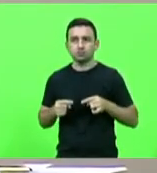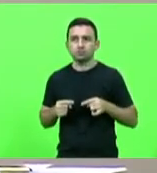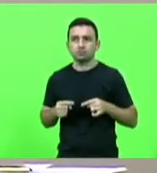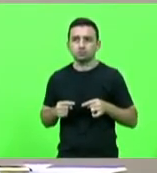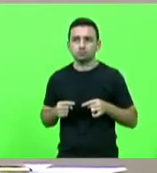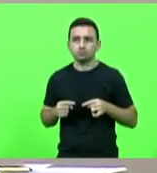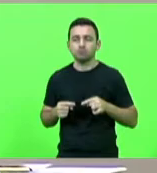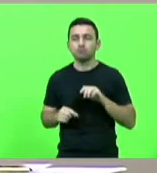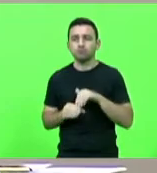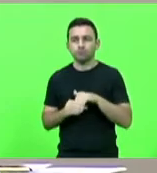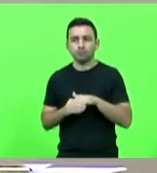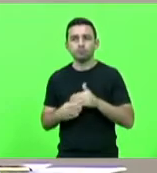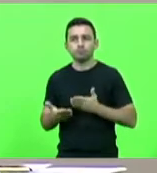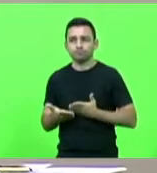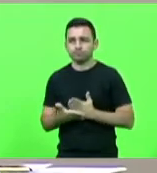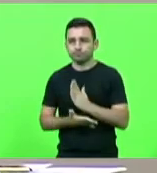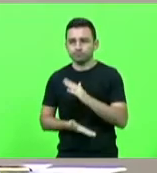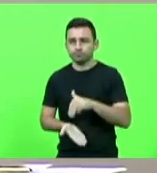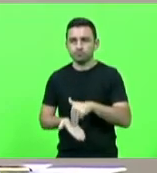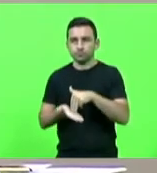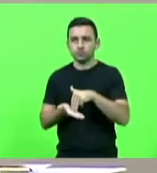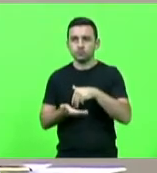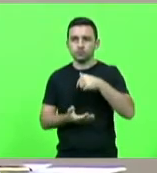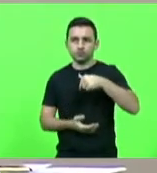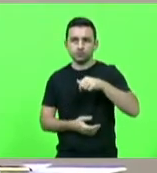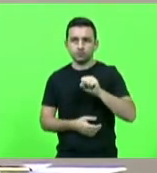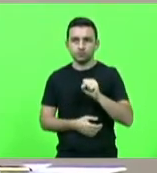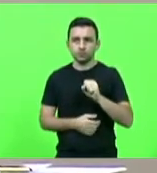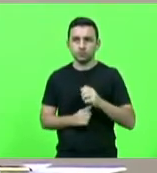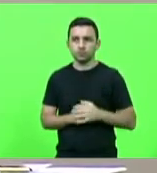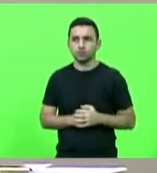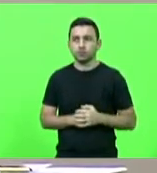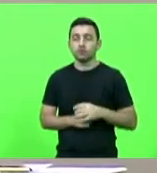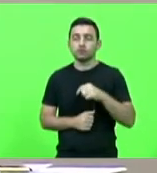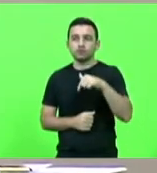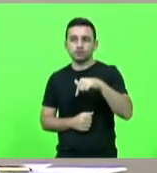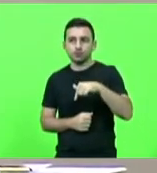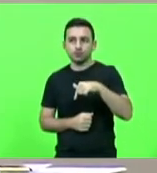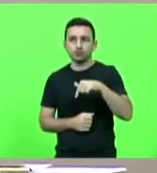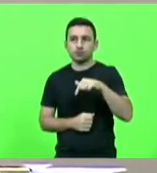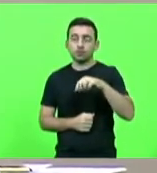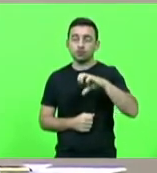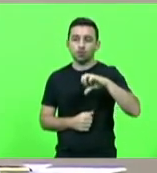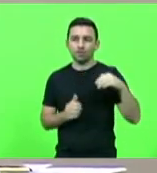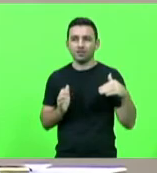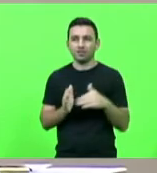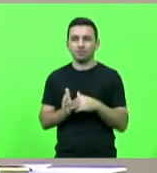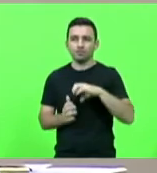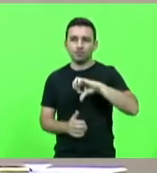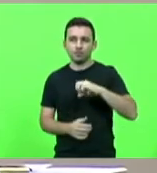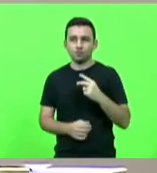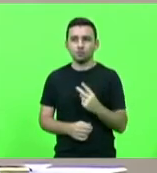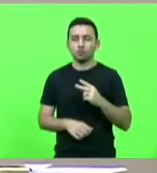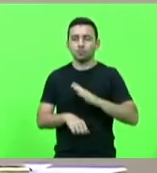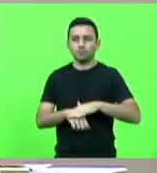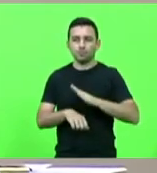em votação, aprovada a moção número 78. Moções 79 a 92, autora deputada